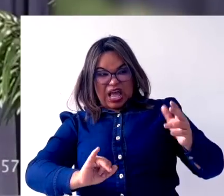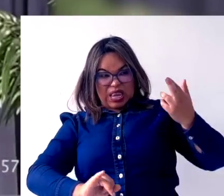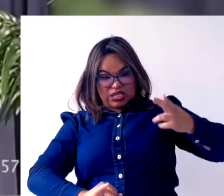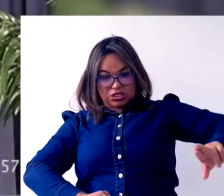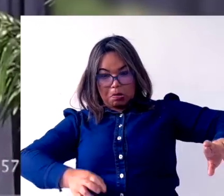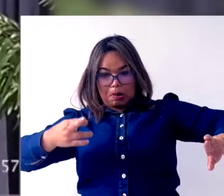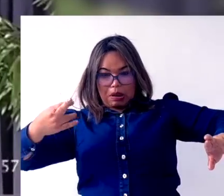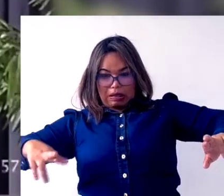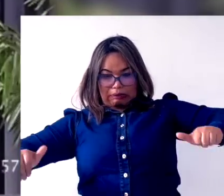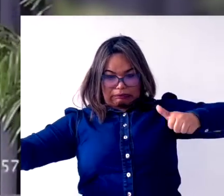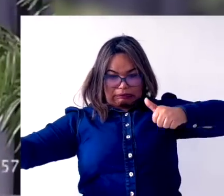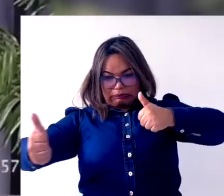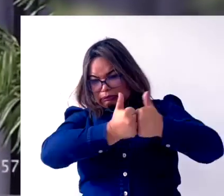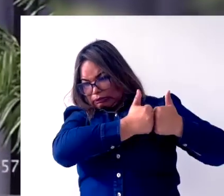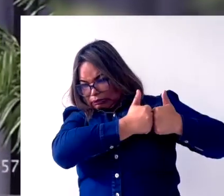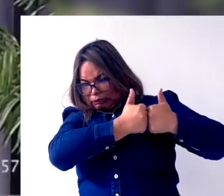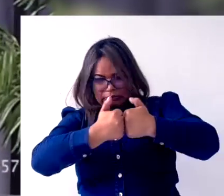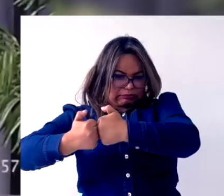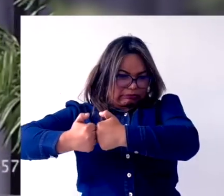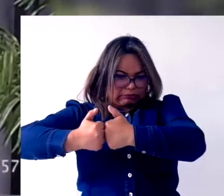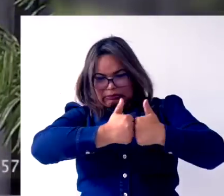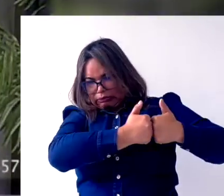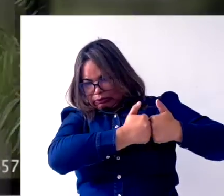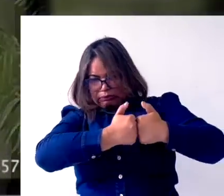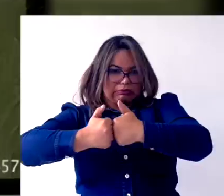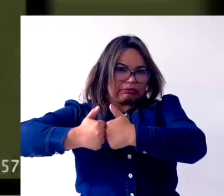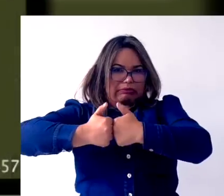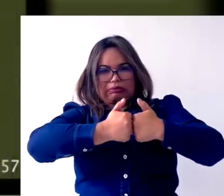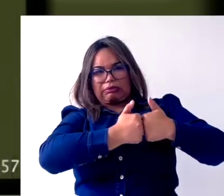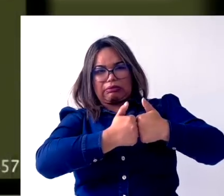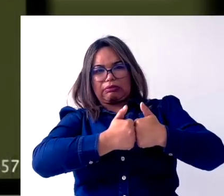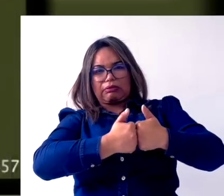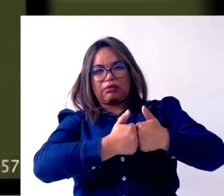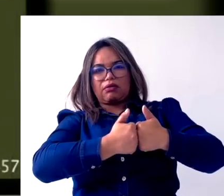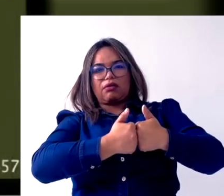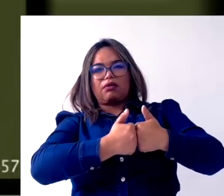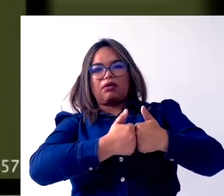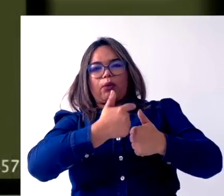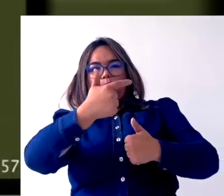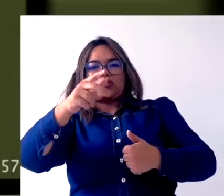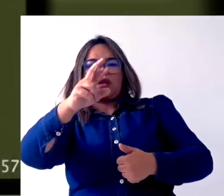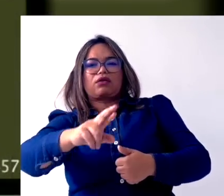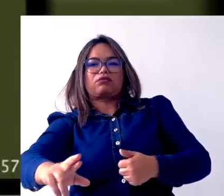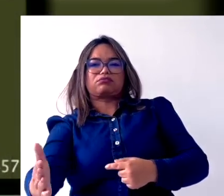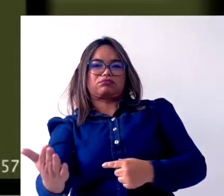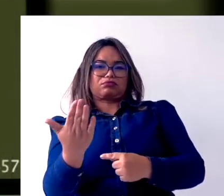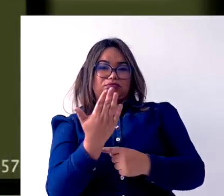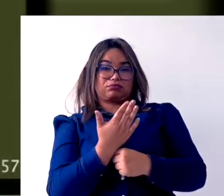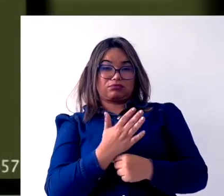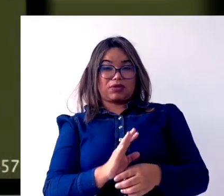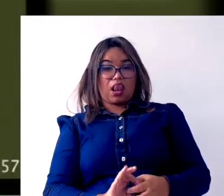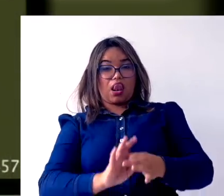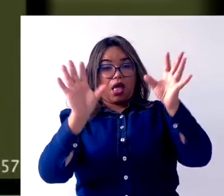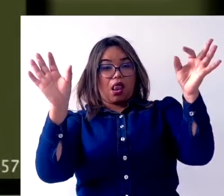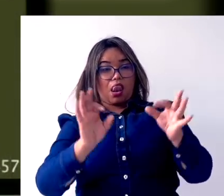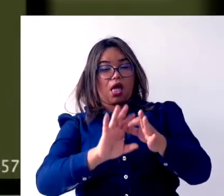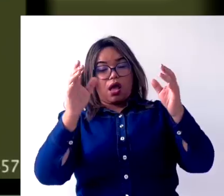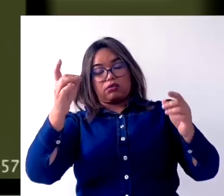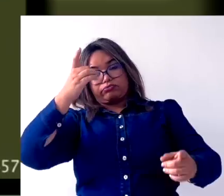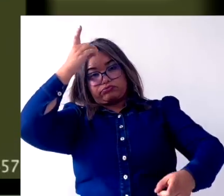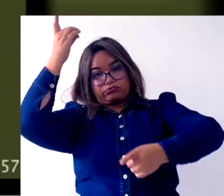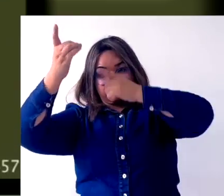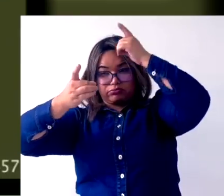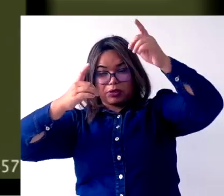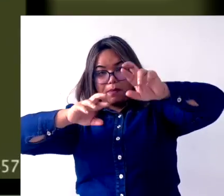vai se levantar como um grande cogumelo para defender a outra. A liberdade sem restrição de pensamento e de abertamente